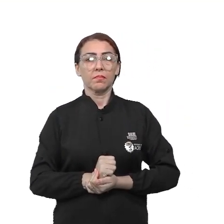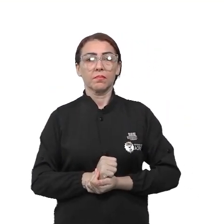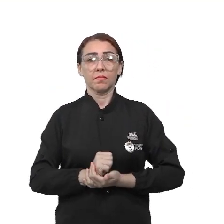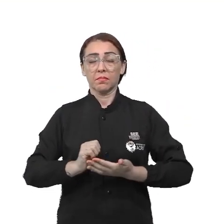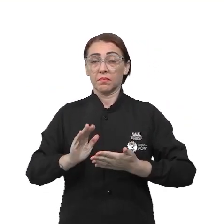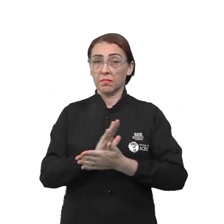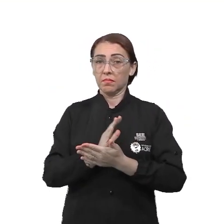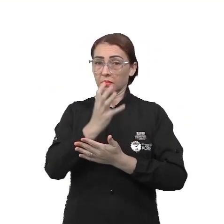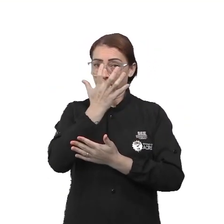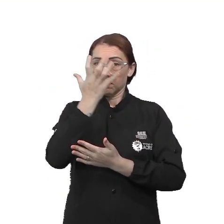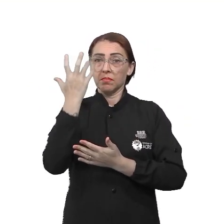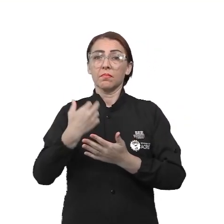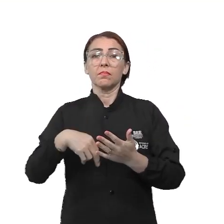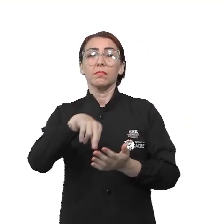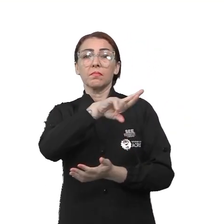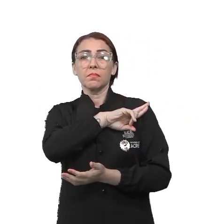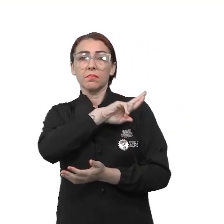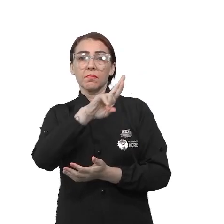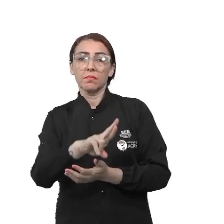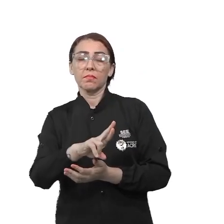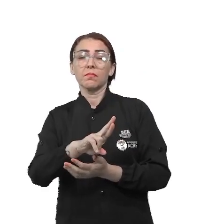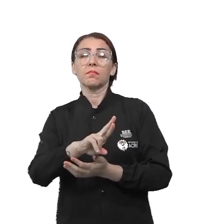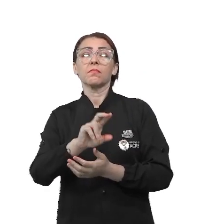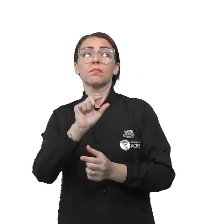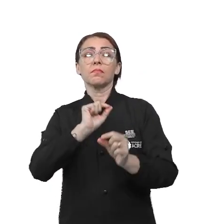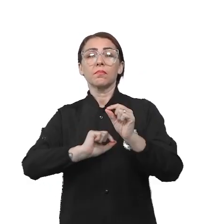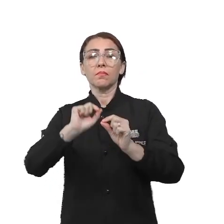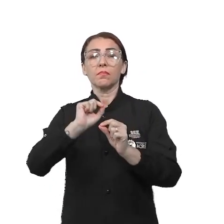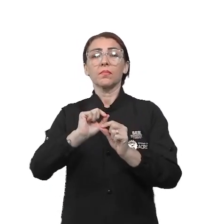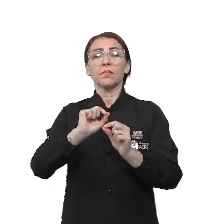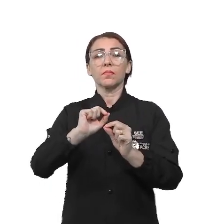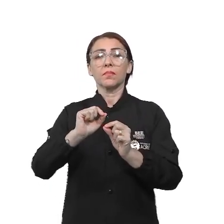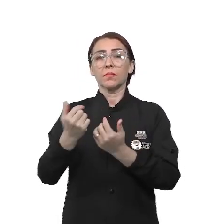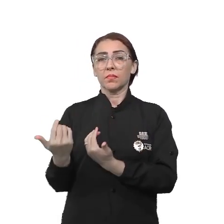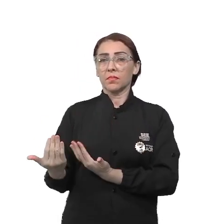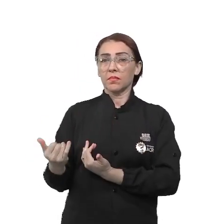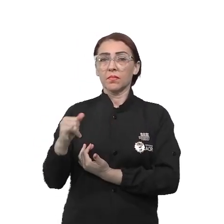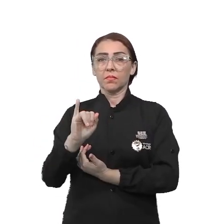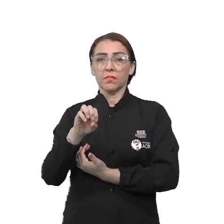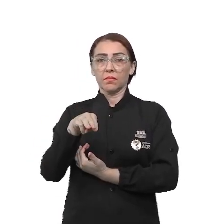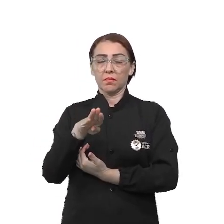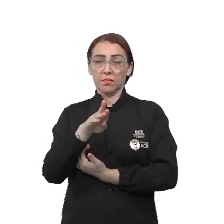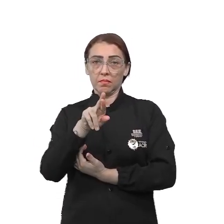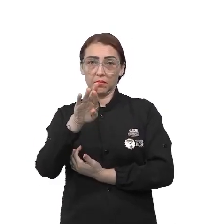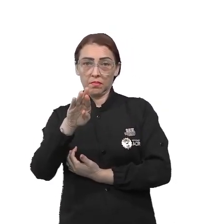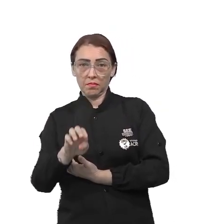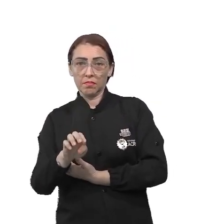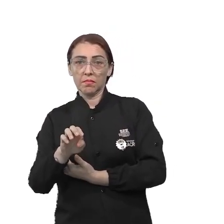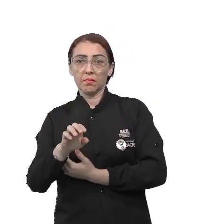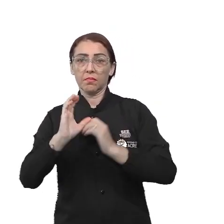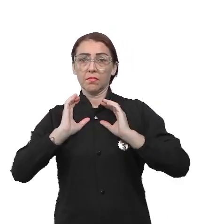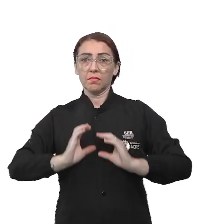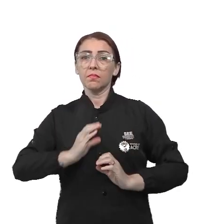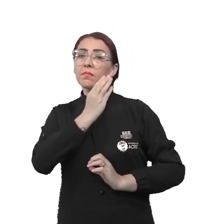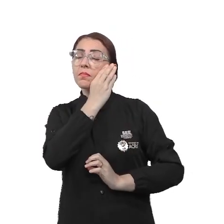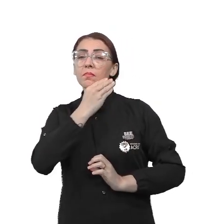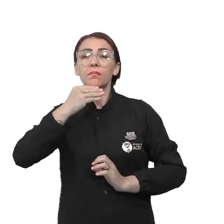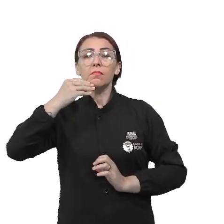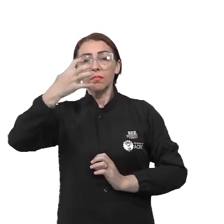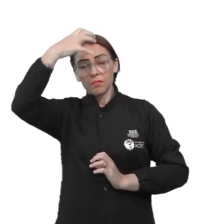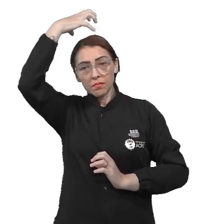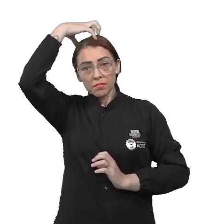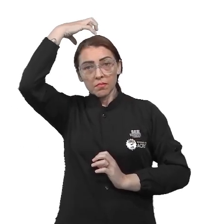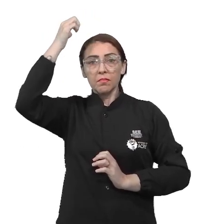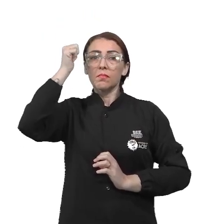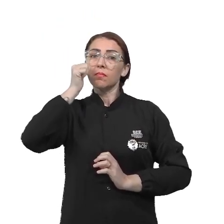Tais máscaras representavam tipos genéricos: jovem imberbe, cidadão barbado, rei,